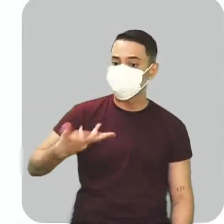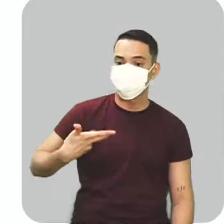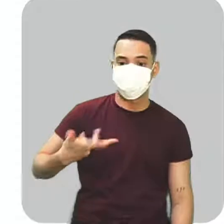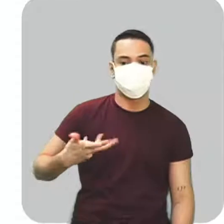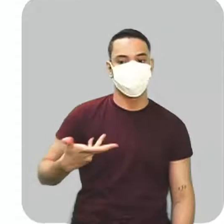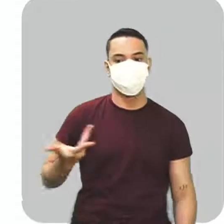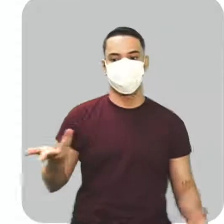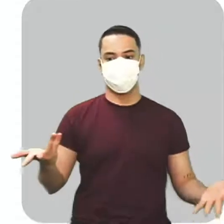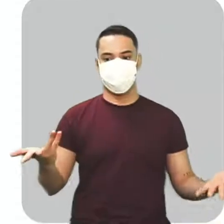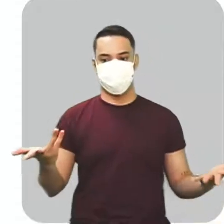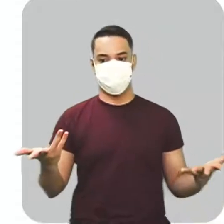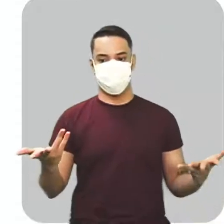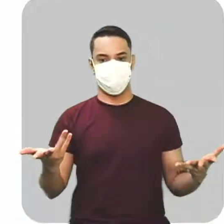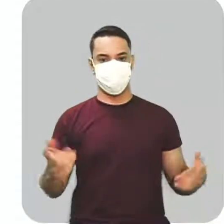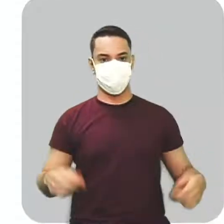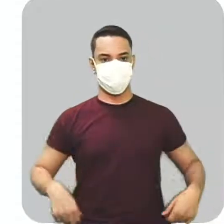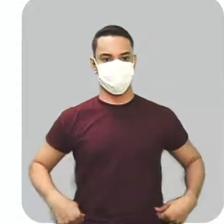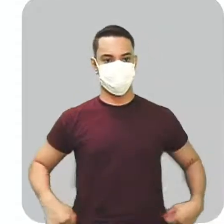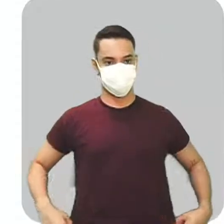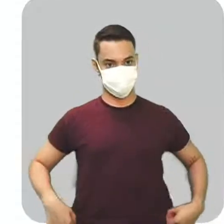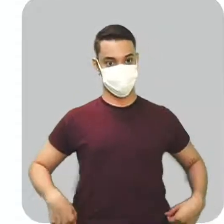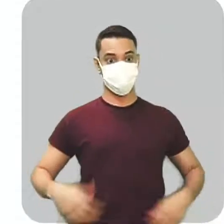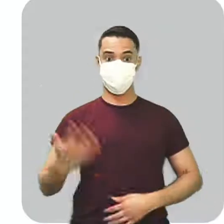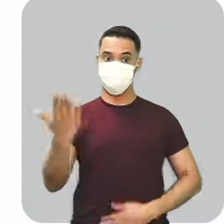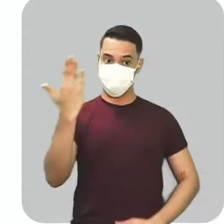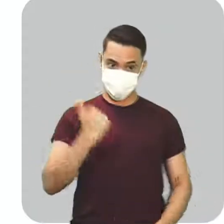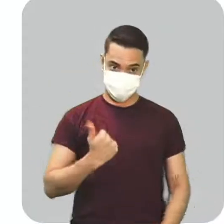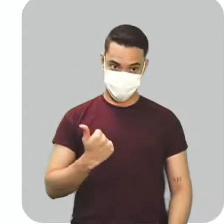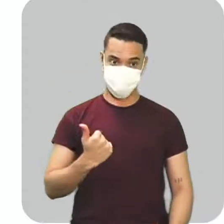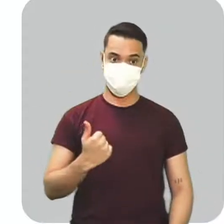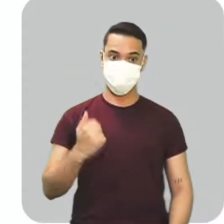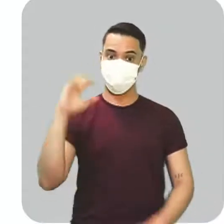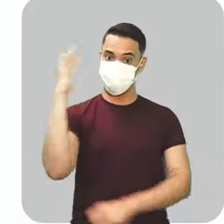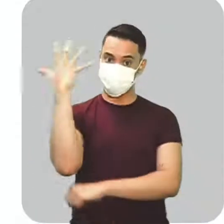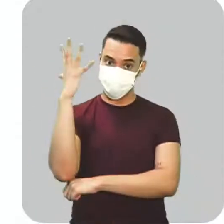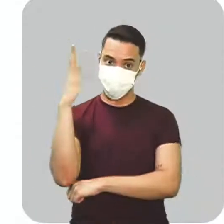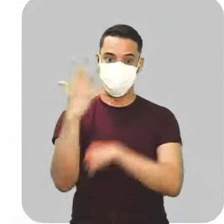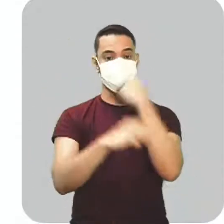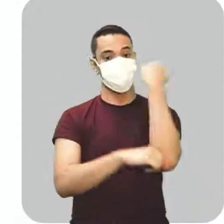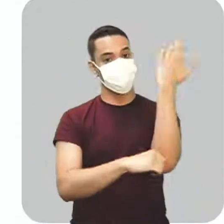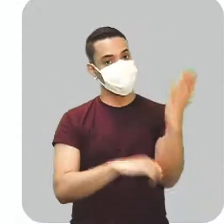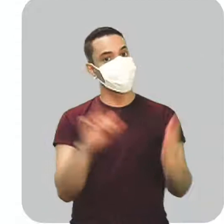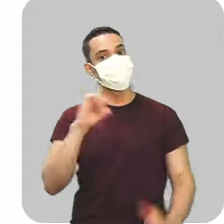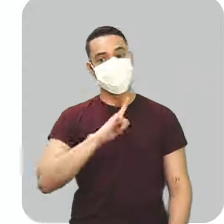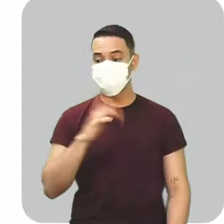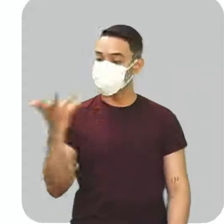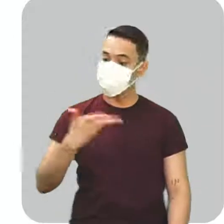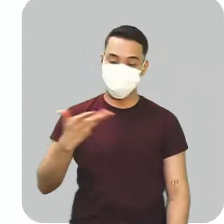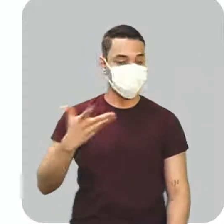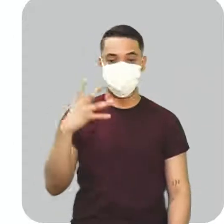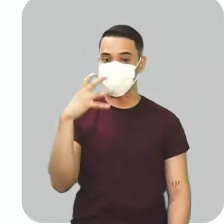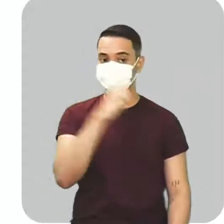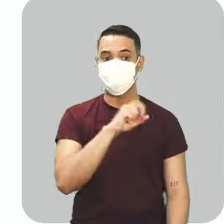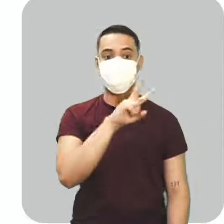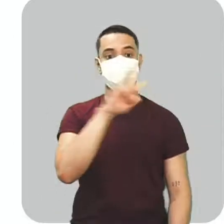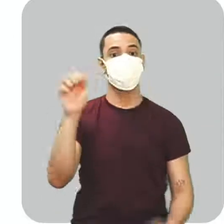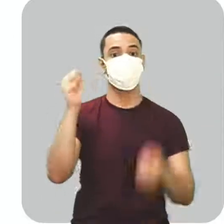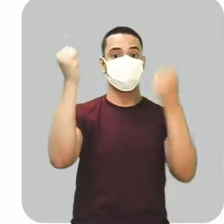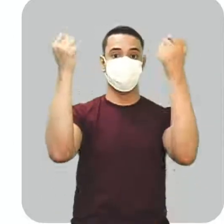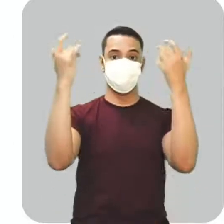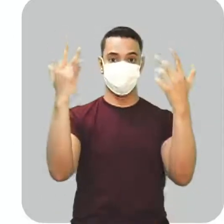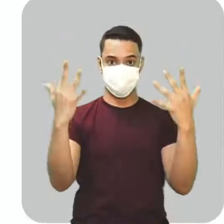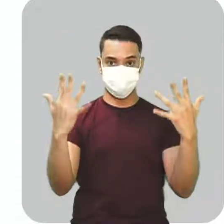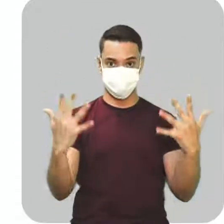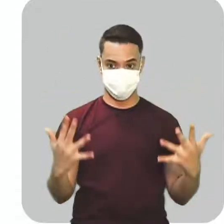pressa. Aqui, ó, vem, ó, que a natureza tem pressa aí, ó, tá explicando, né? Tá